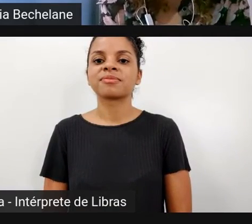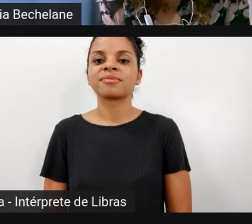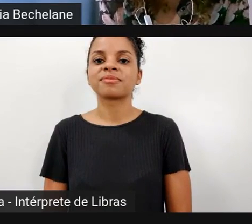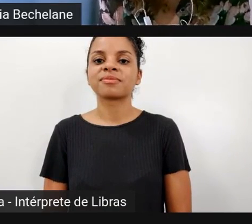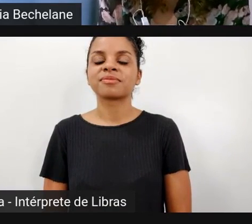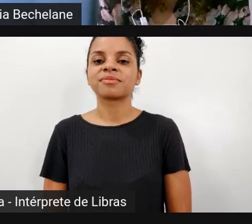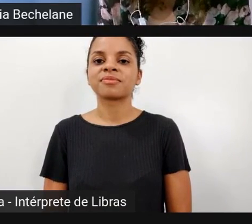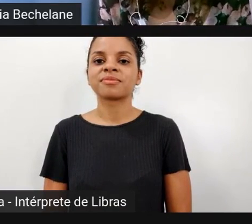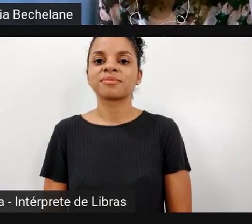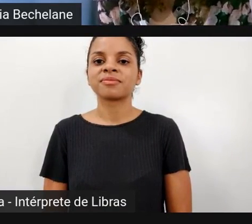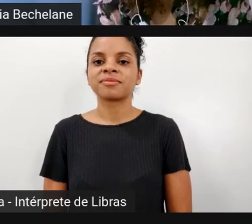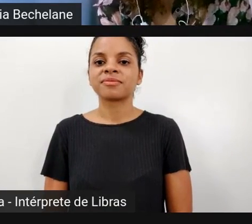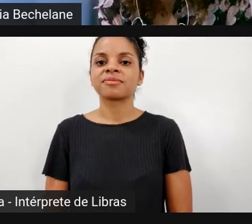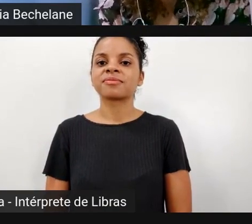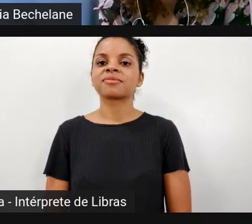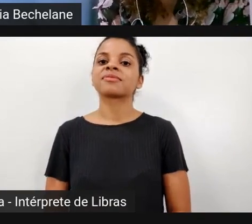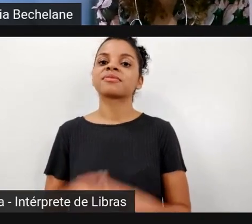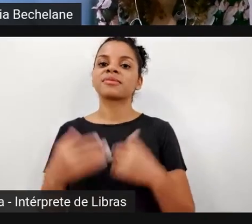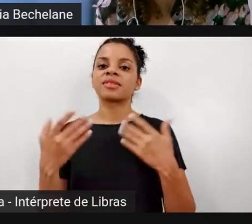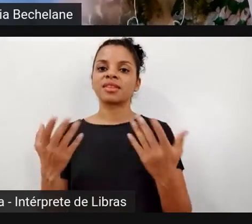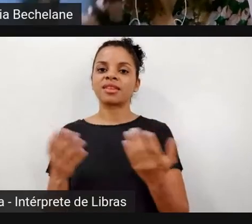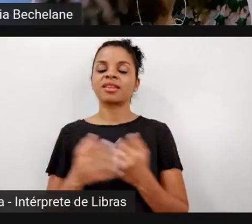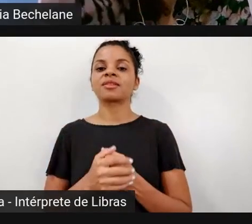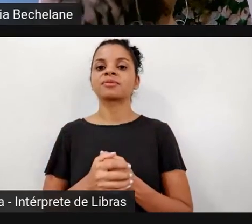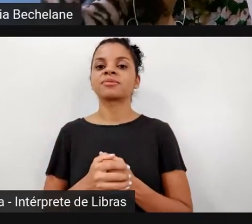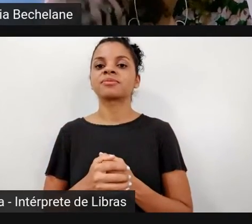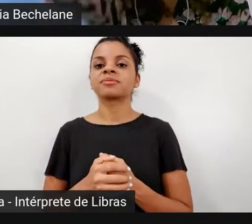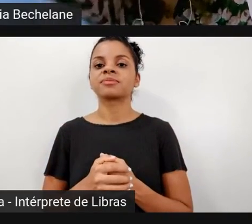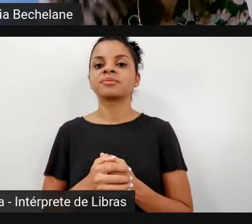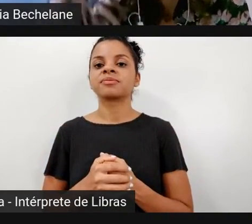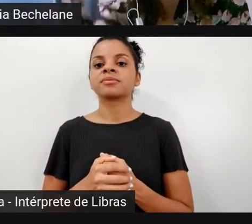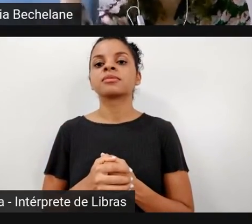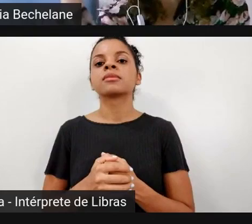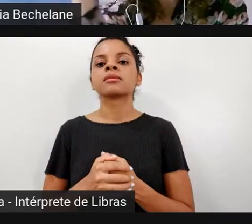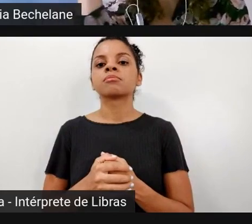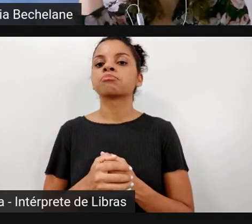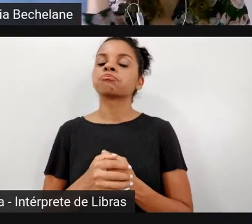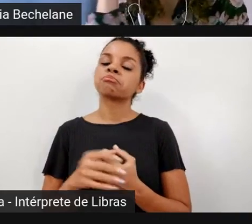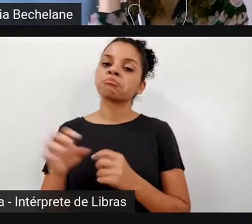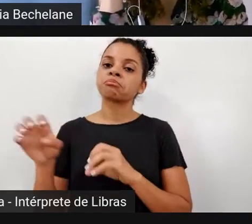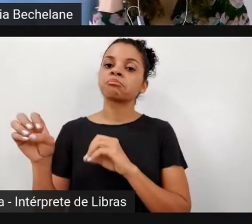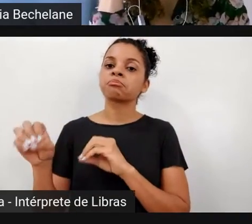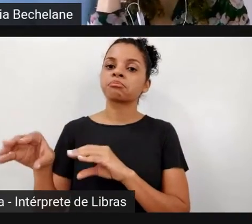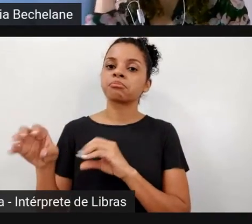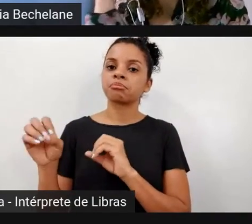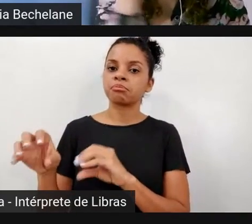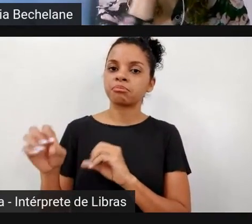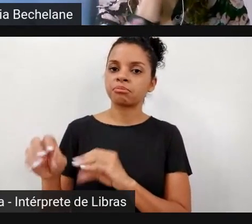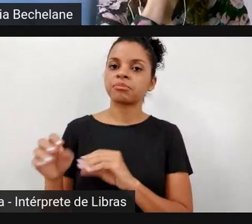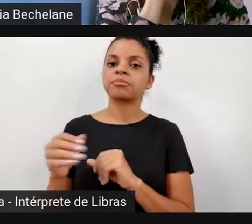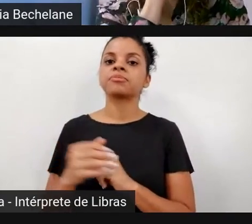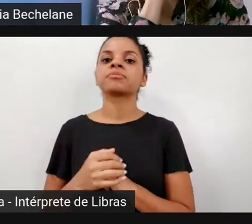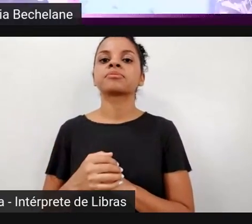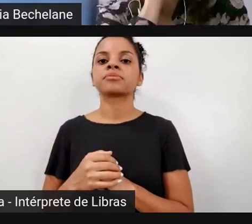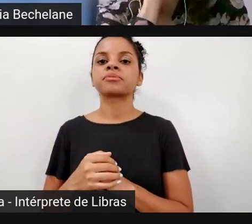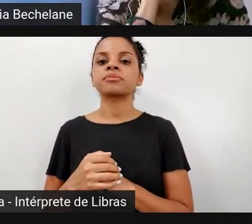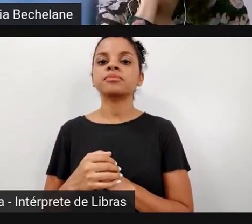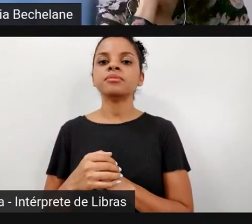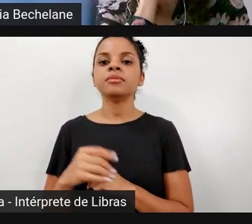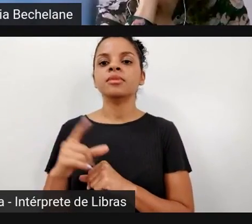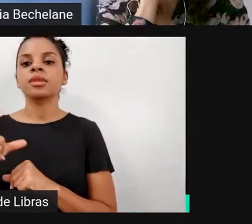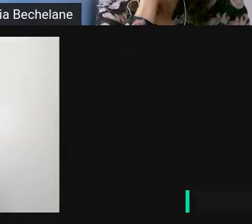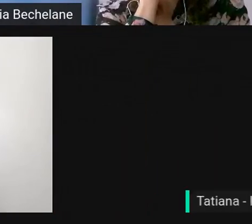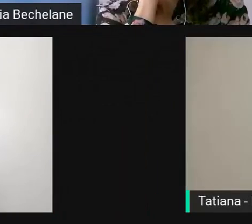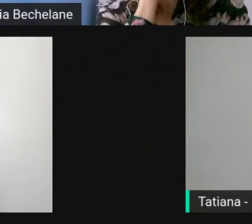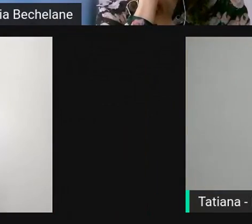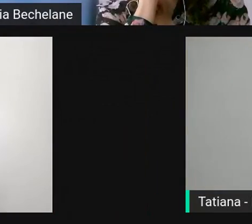né? Então, eu vejo, sim, educação. Né? Existe um limiar, na verdade,